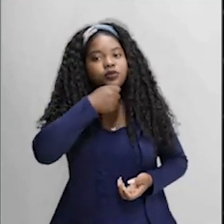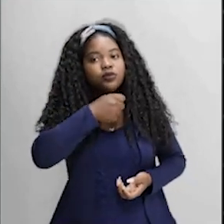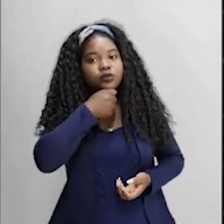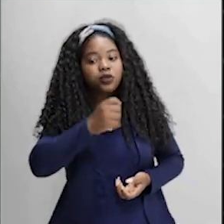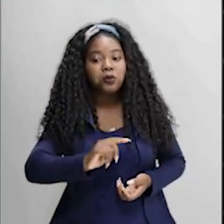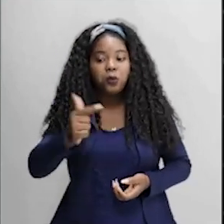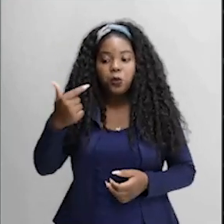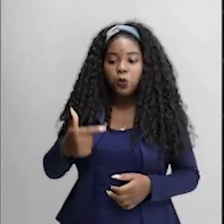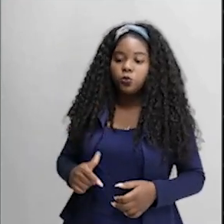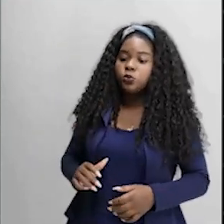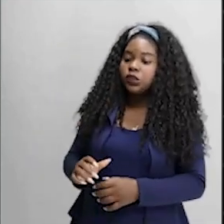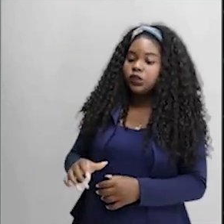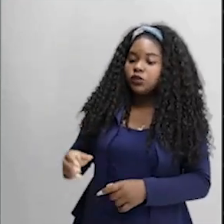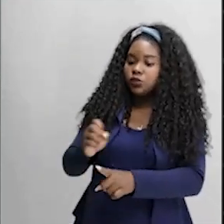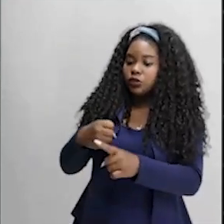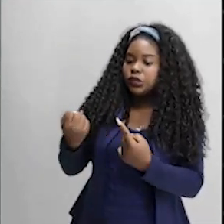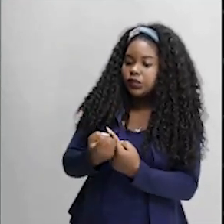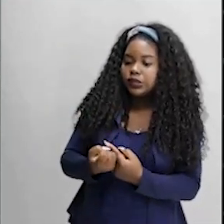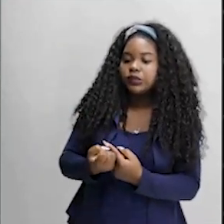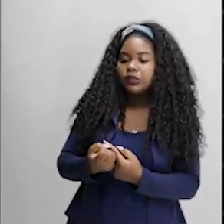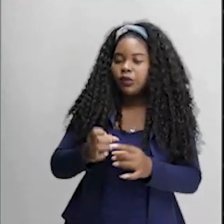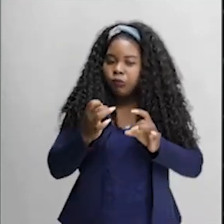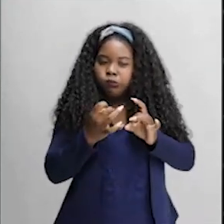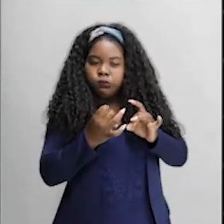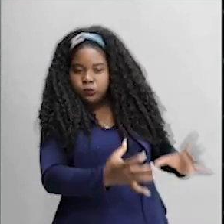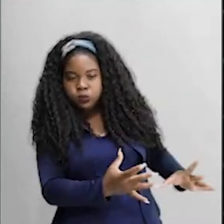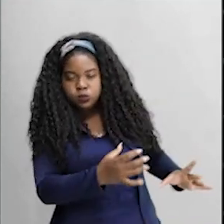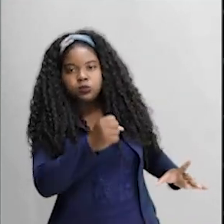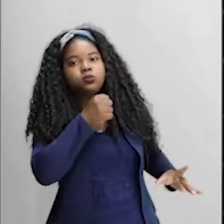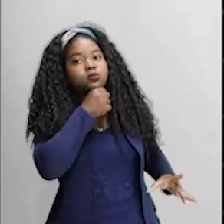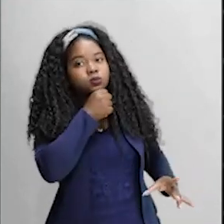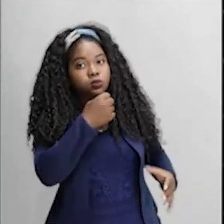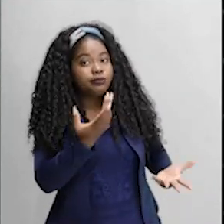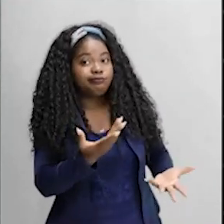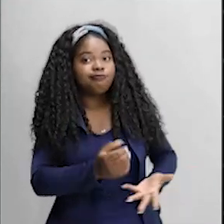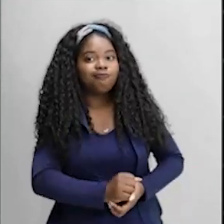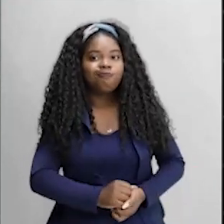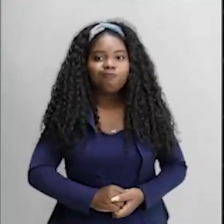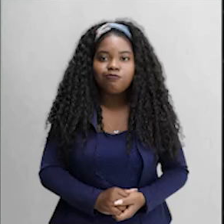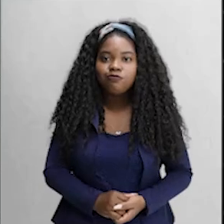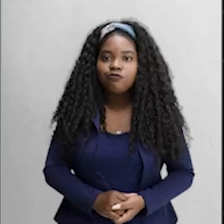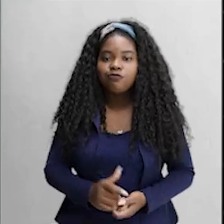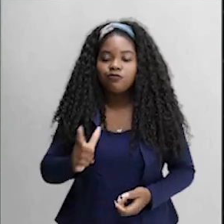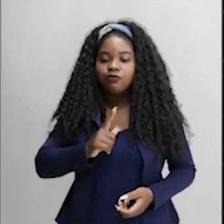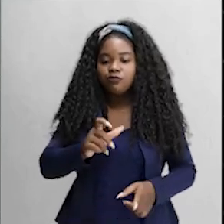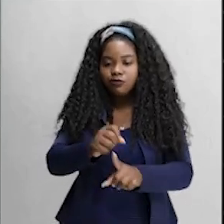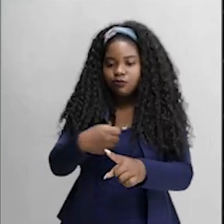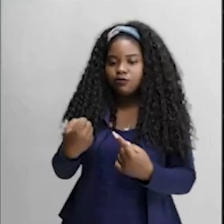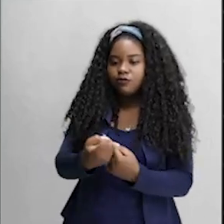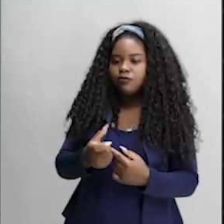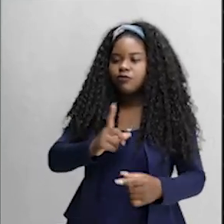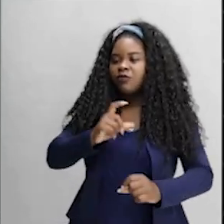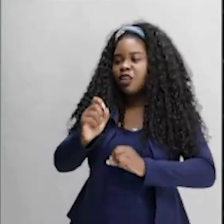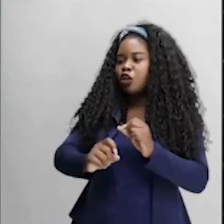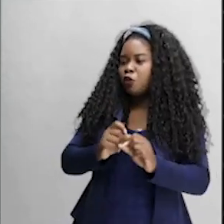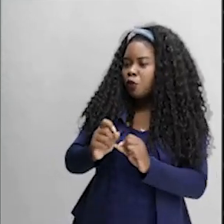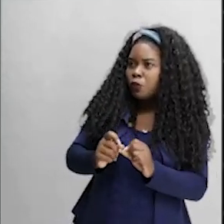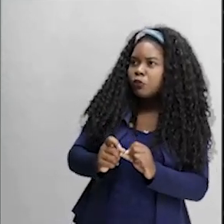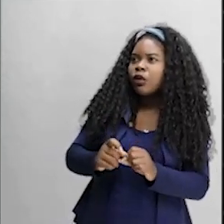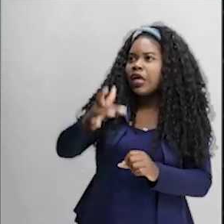desprezam os mais velhos, lembram? Você tem várias sociedades, por exemplo, que pegam, claro, aquelas pessoas que têm